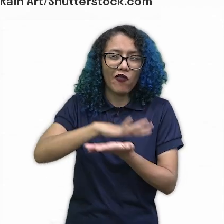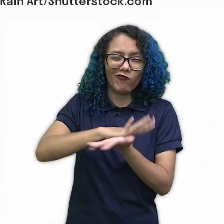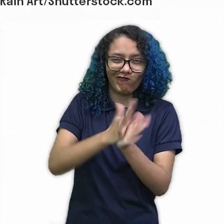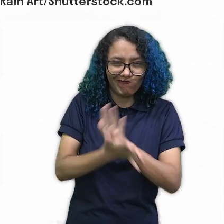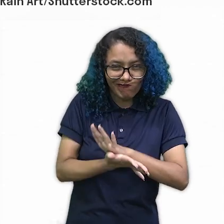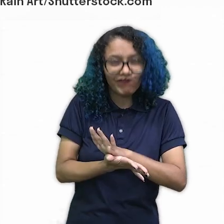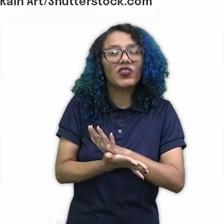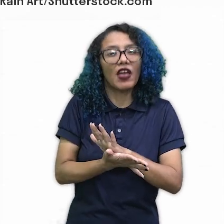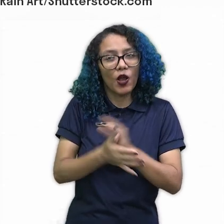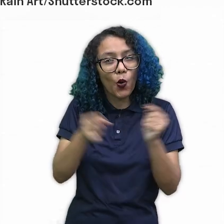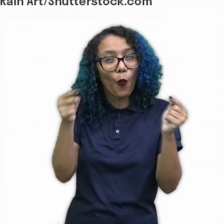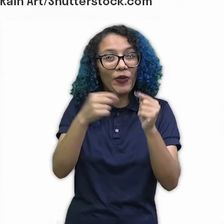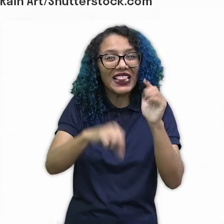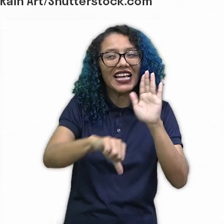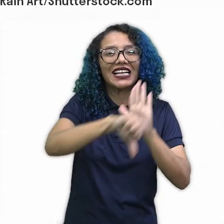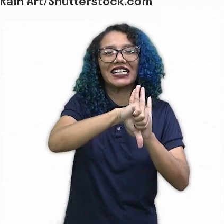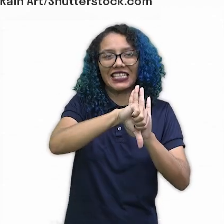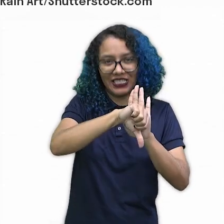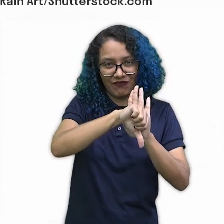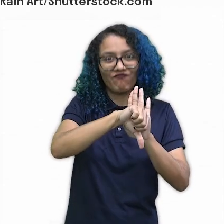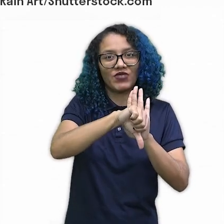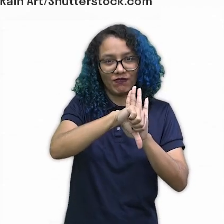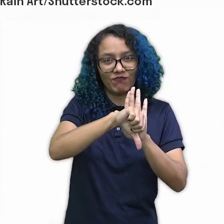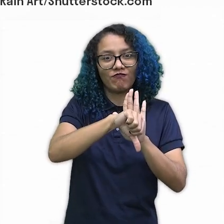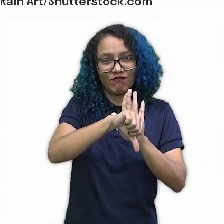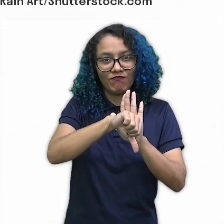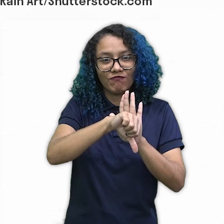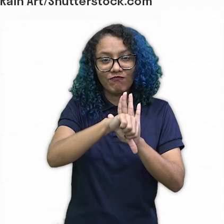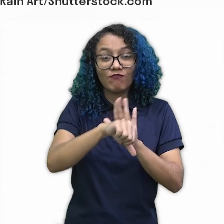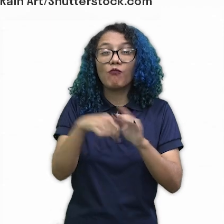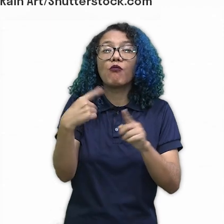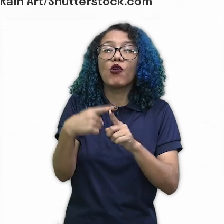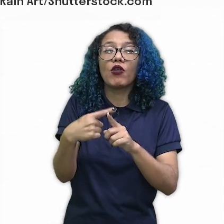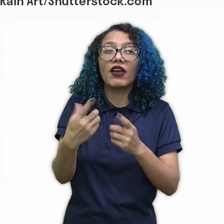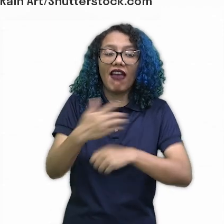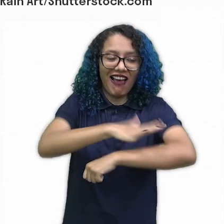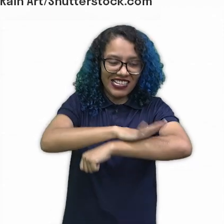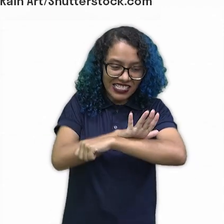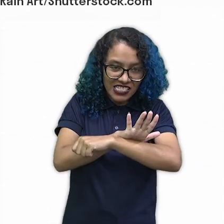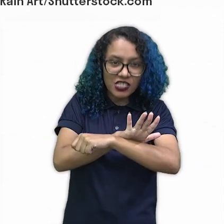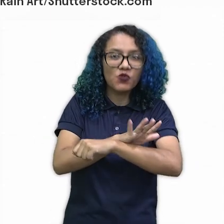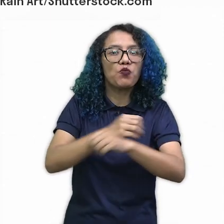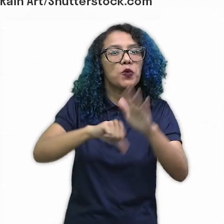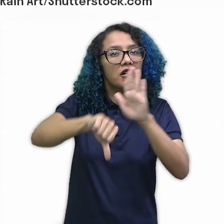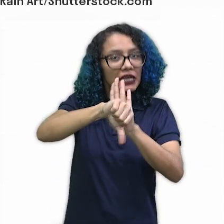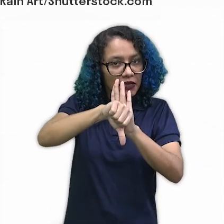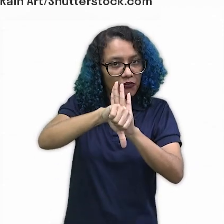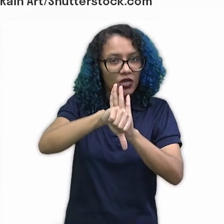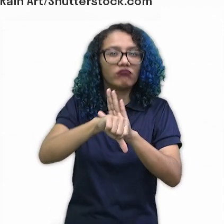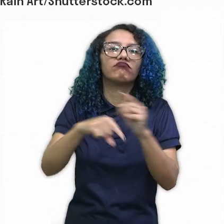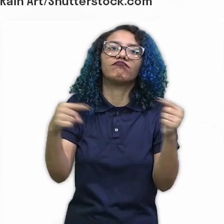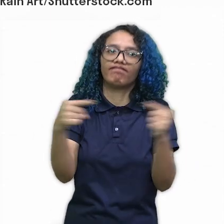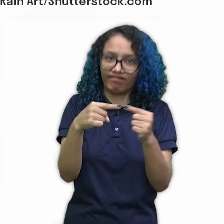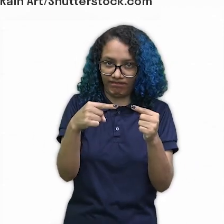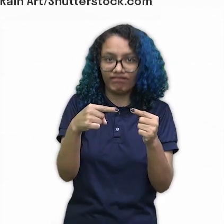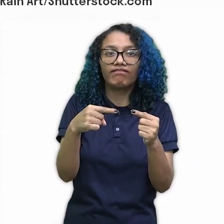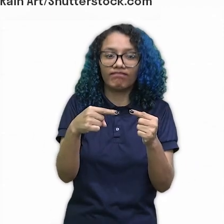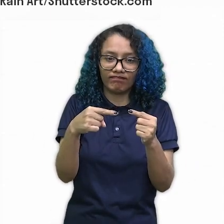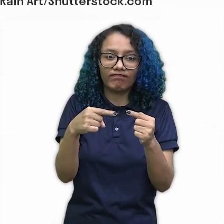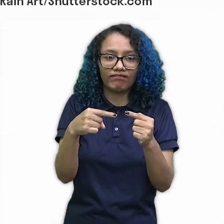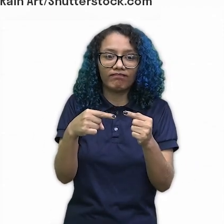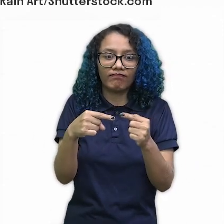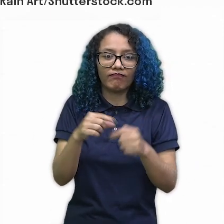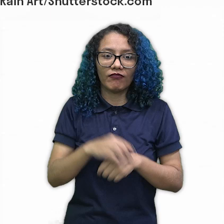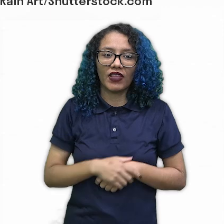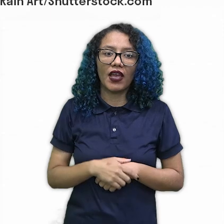está cometendo esse crime. Está dizendo, racismo é crime, tá? Tendo em conta a sua origem